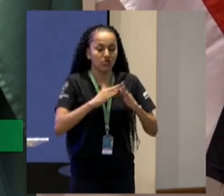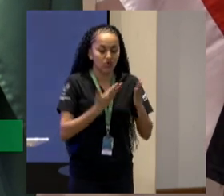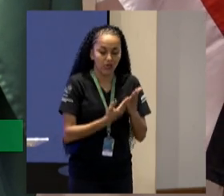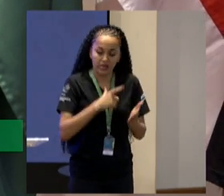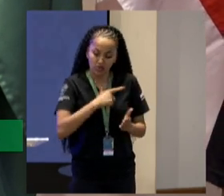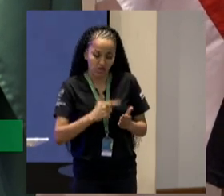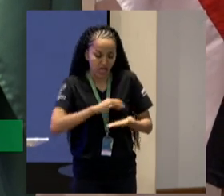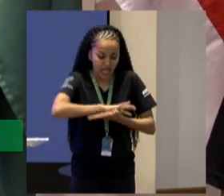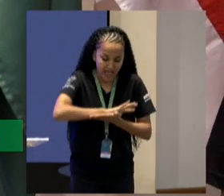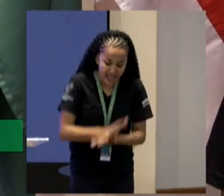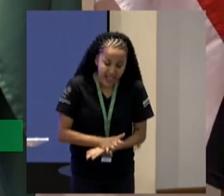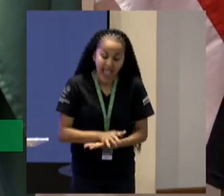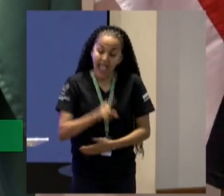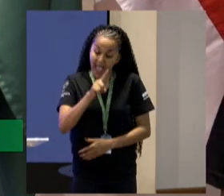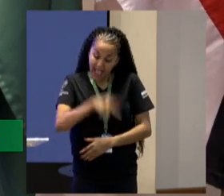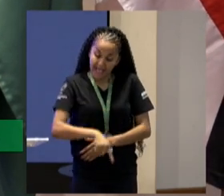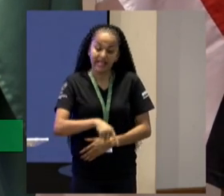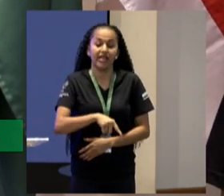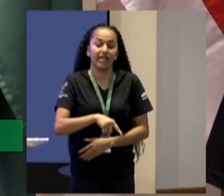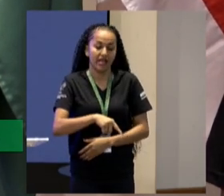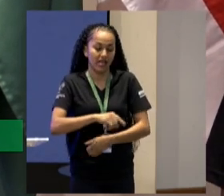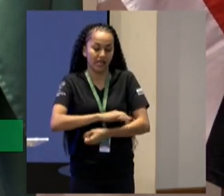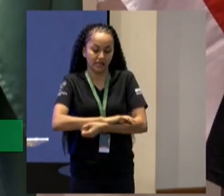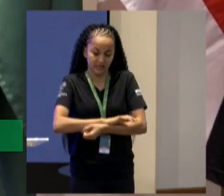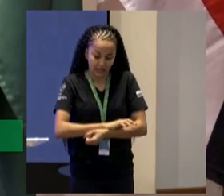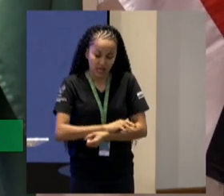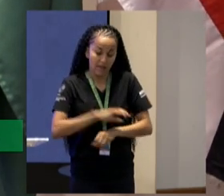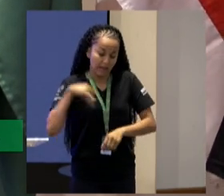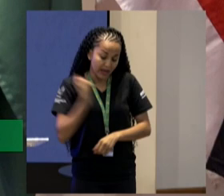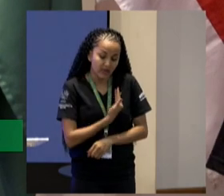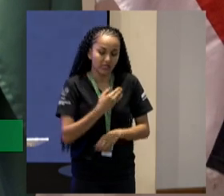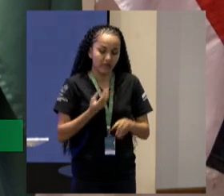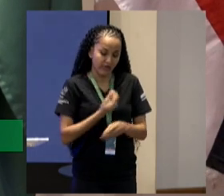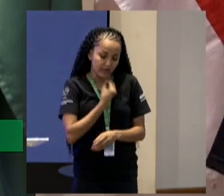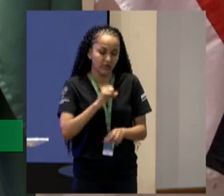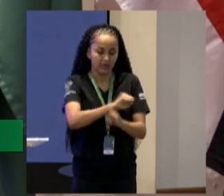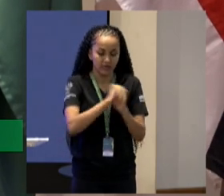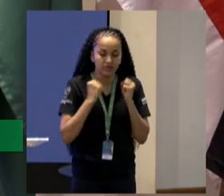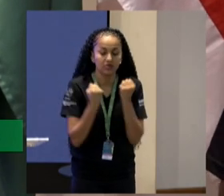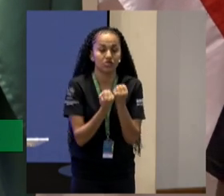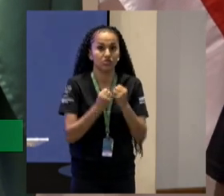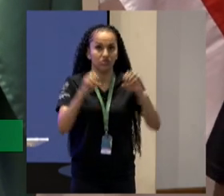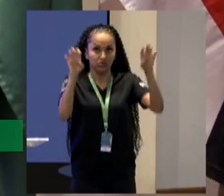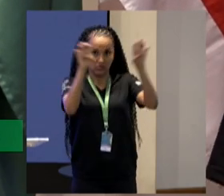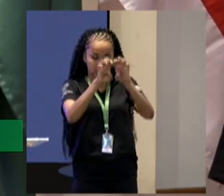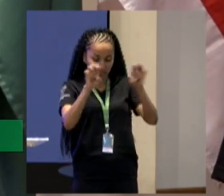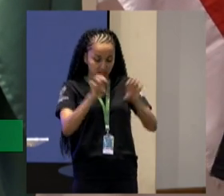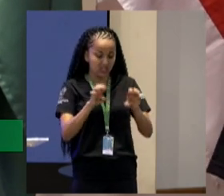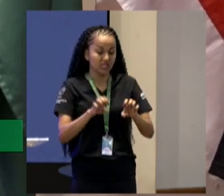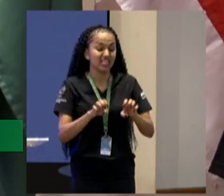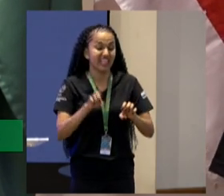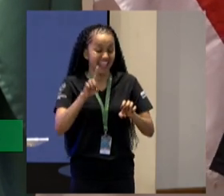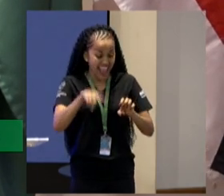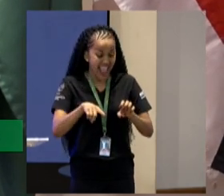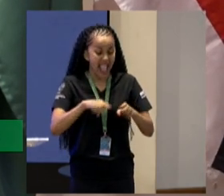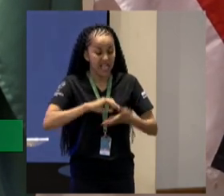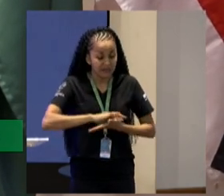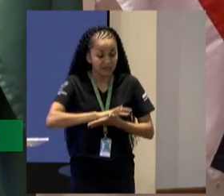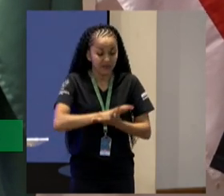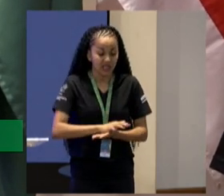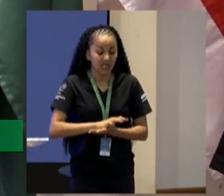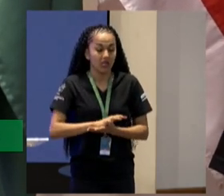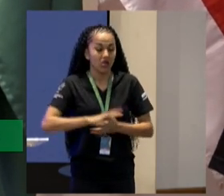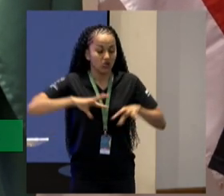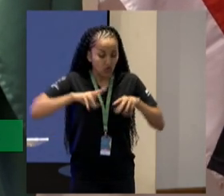Né? Essa é o que a gente idealiza. Porém, a gente está numa sociedade que se estrutura estruturalmente racista. Então, todas